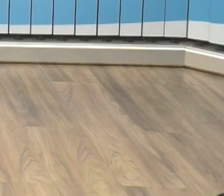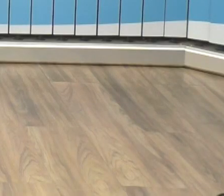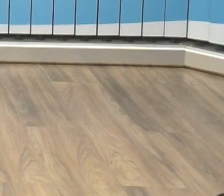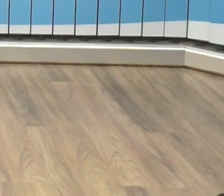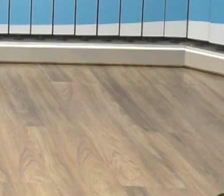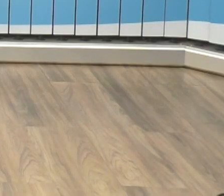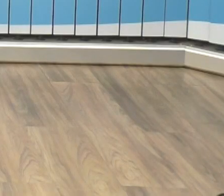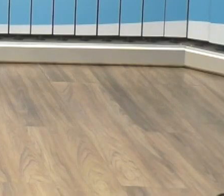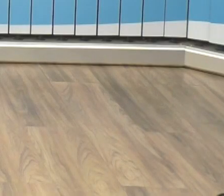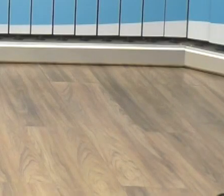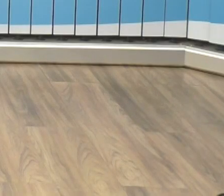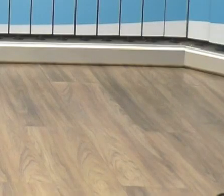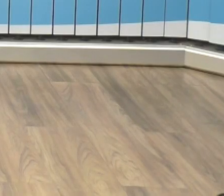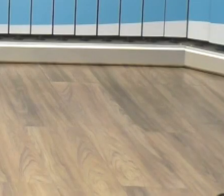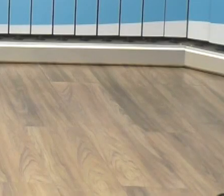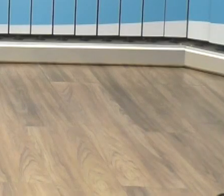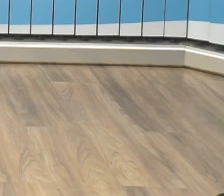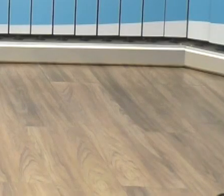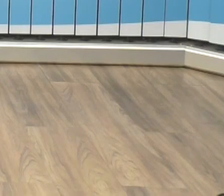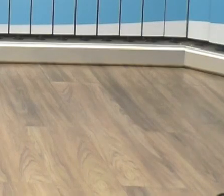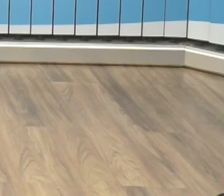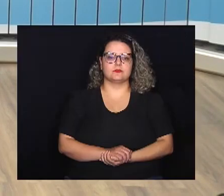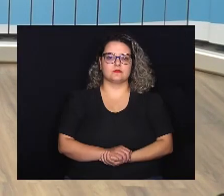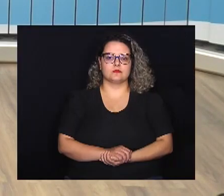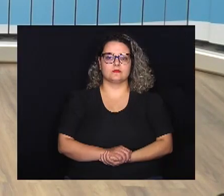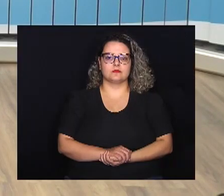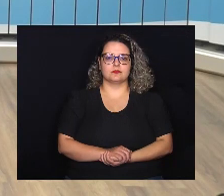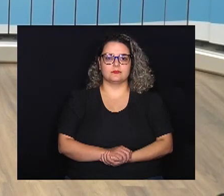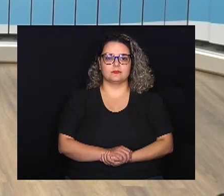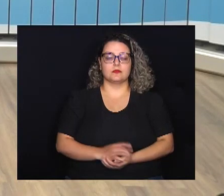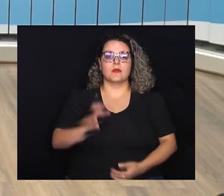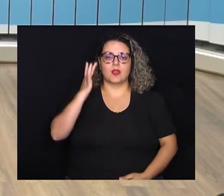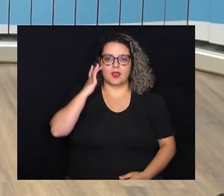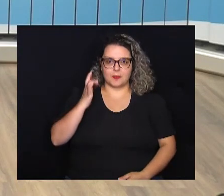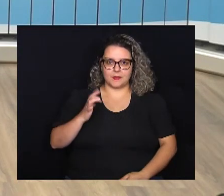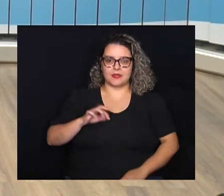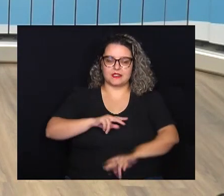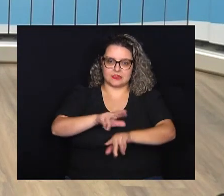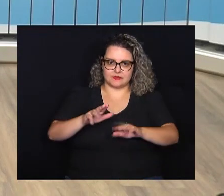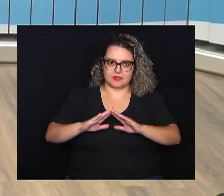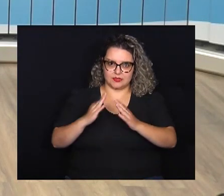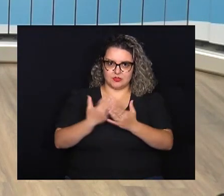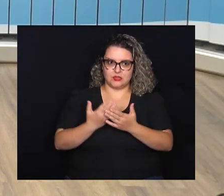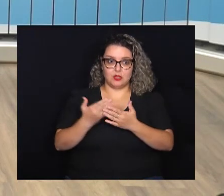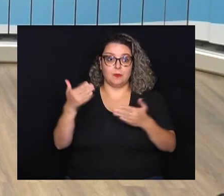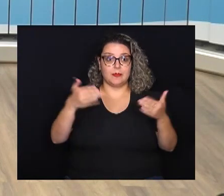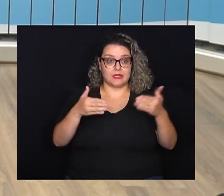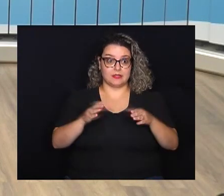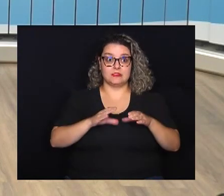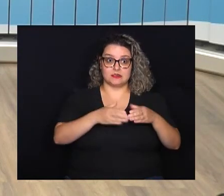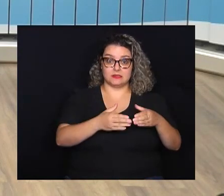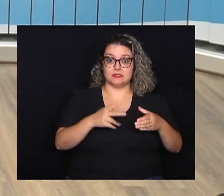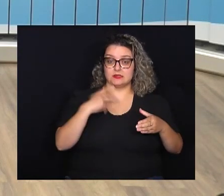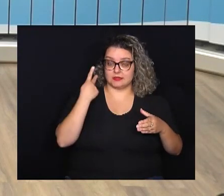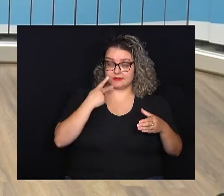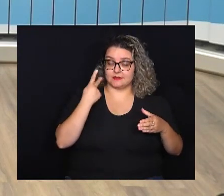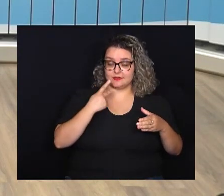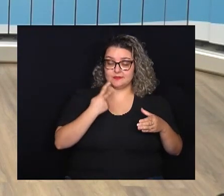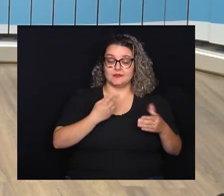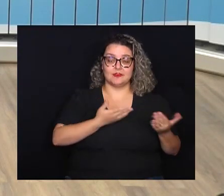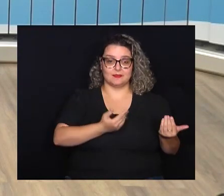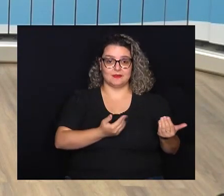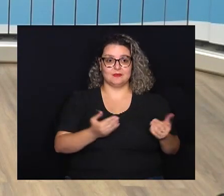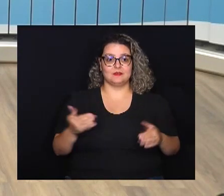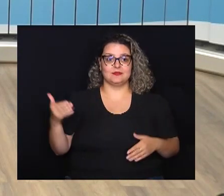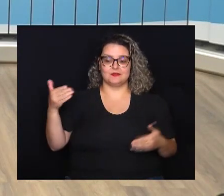e amanhã As Várias escolas que participam da quinta edição do Parlamento jovem virão até o plenário da câmara